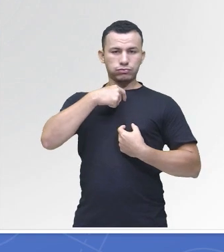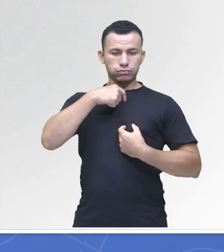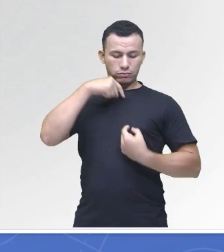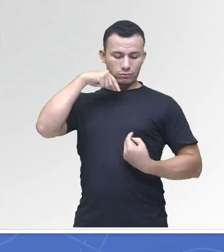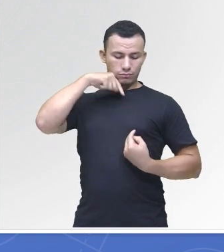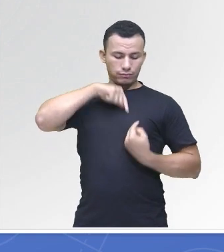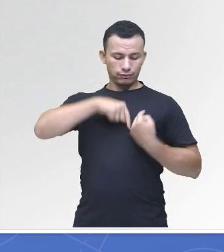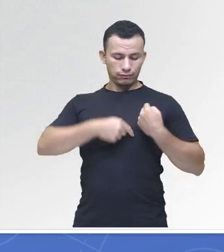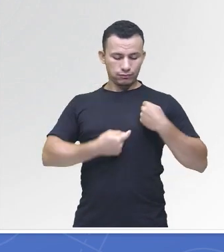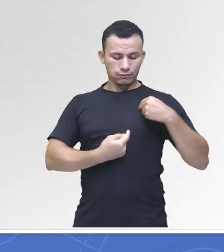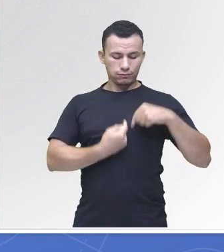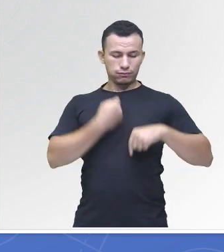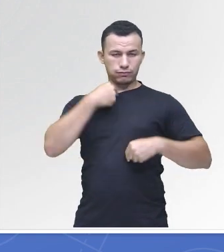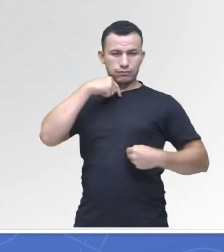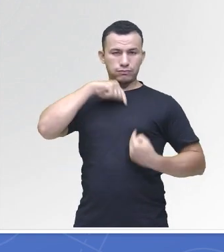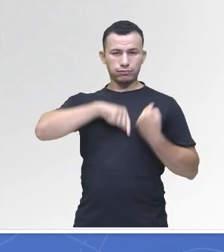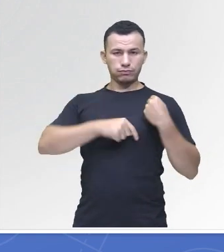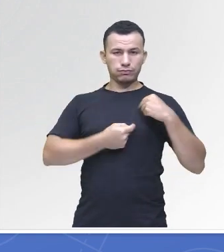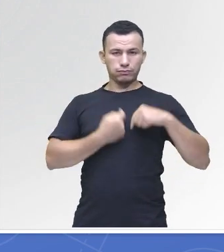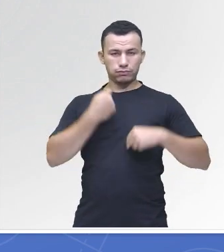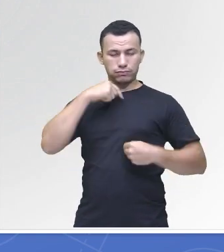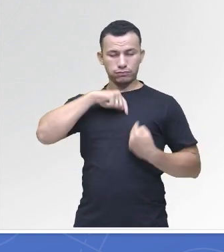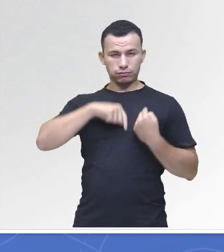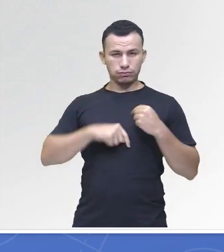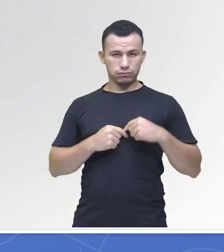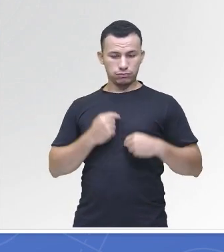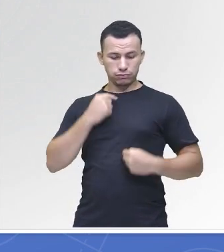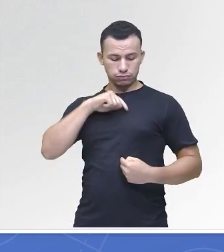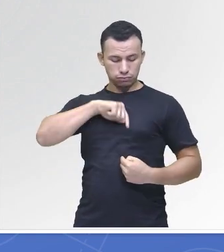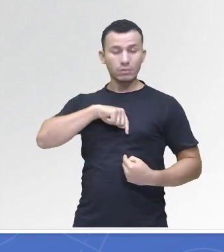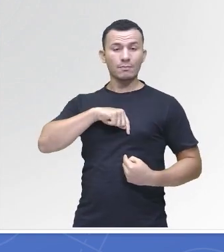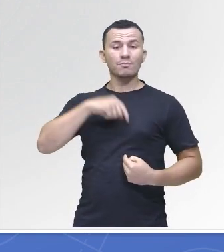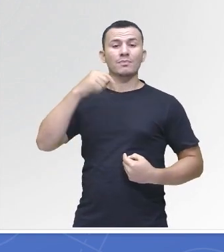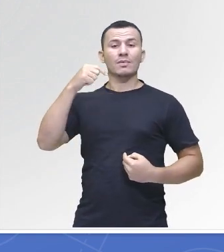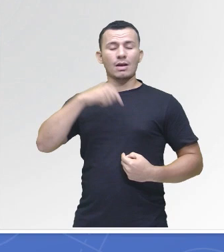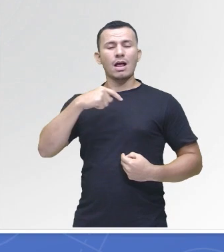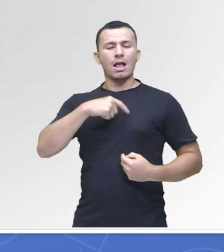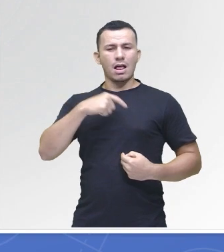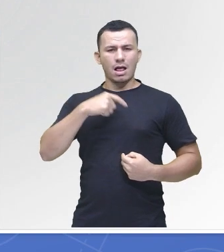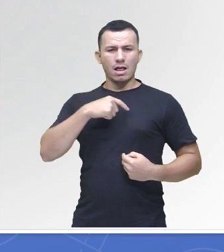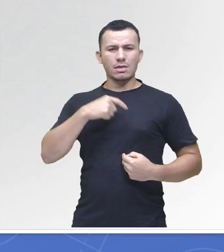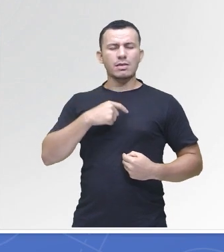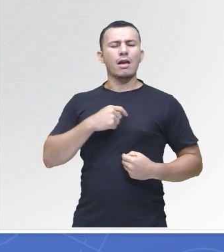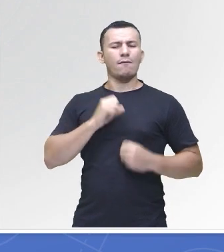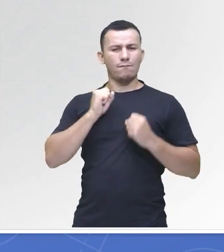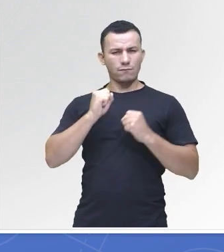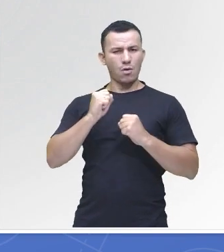quando ele vem ali, ó, do coração para as artérias, ele vem com uma certa